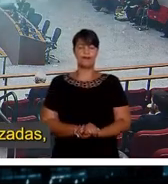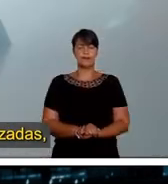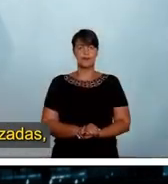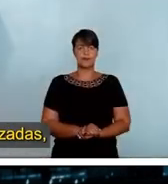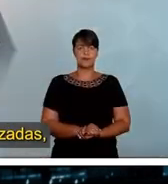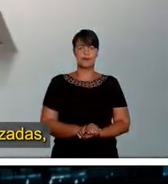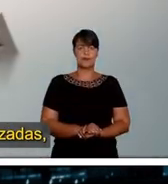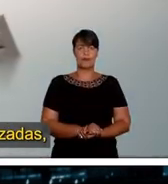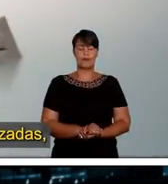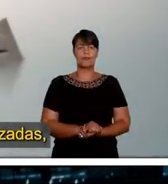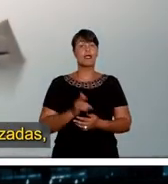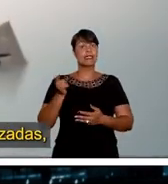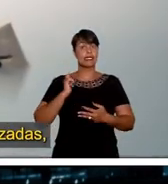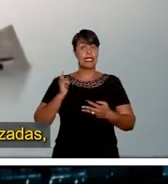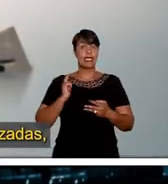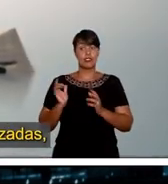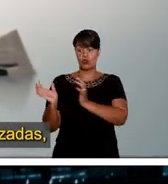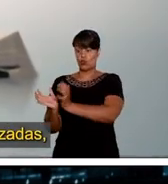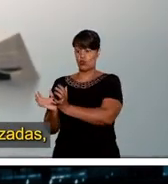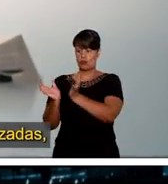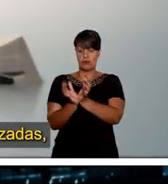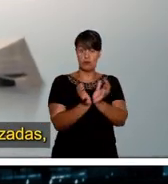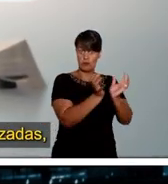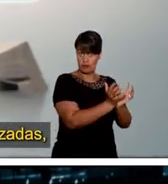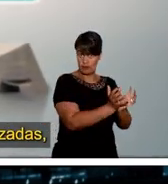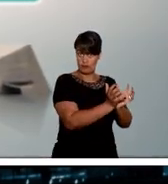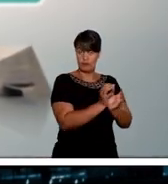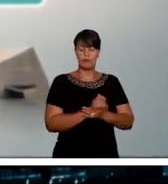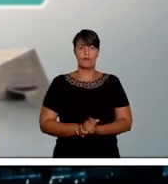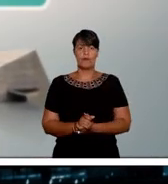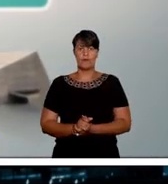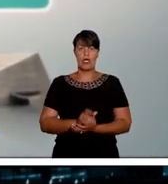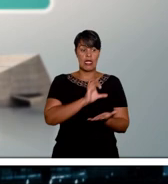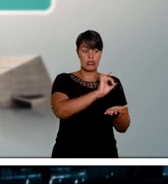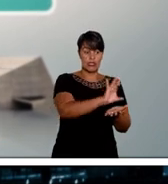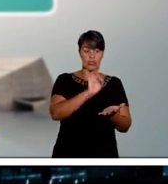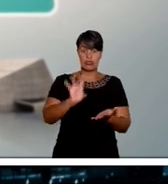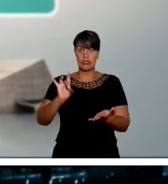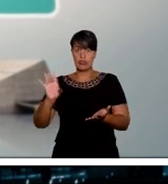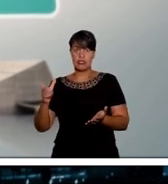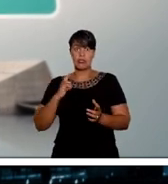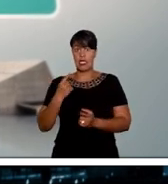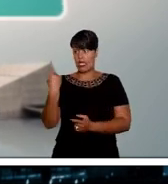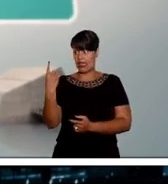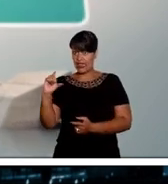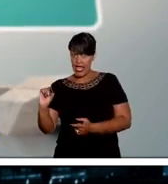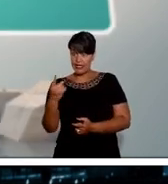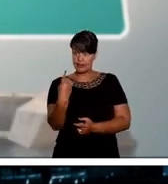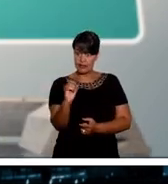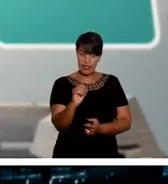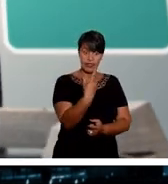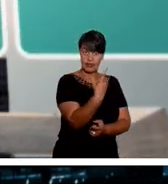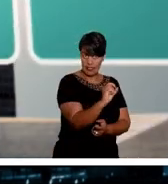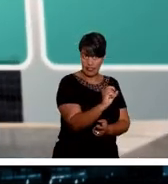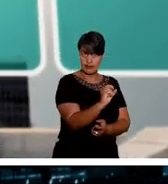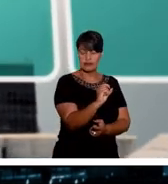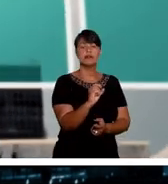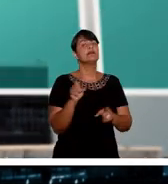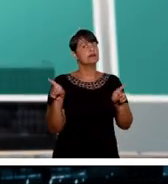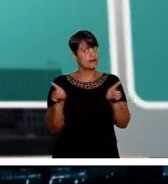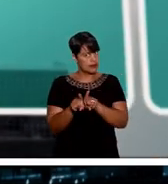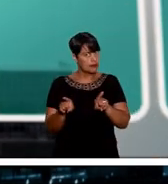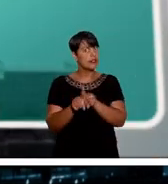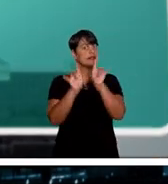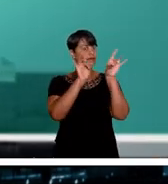O tribunal se estrutura em 3 sessões especializadas, cada uma formada por 10 ministros de 2 turmas,